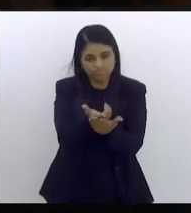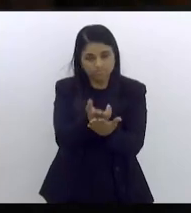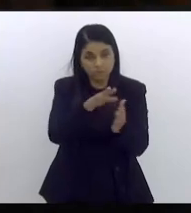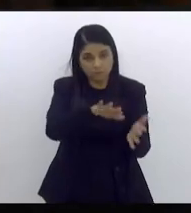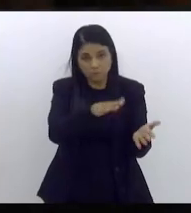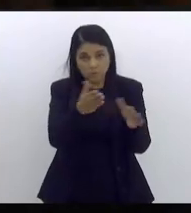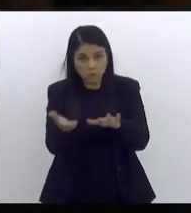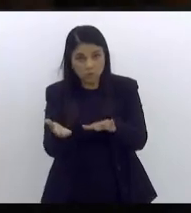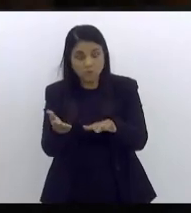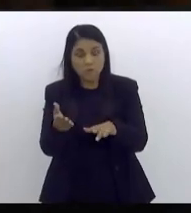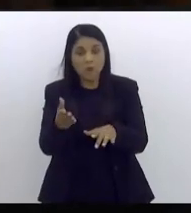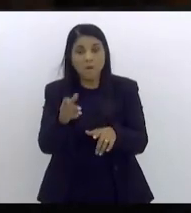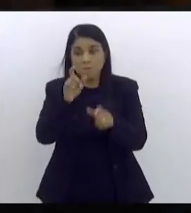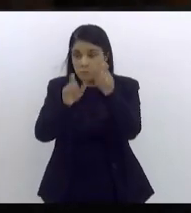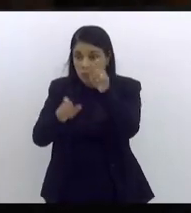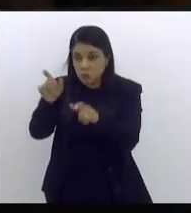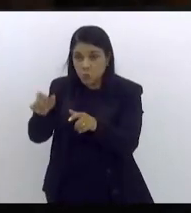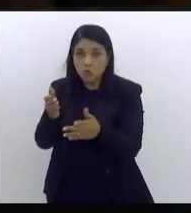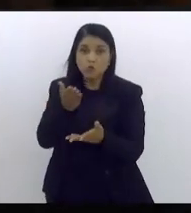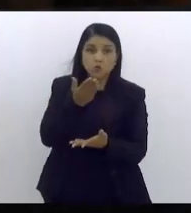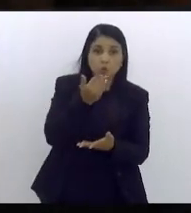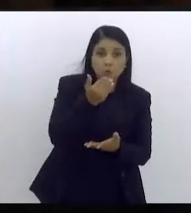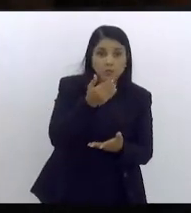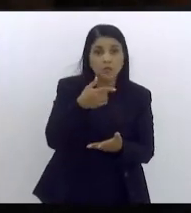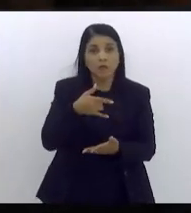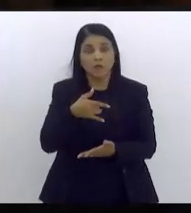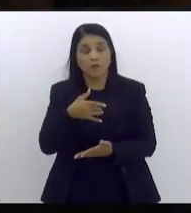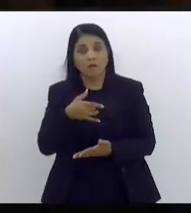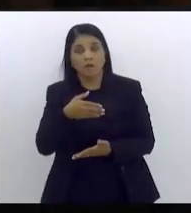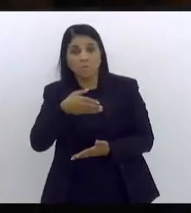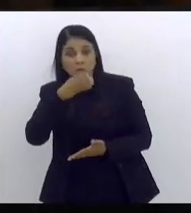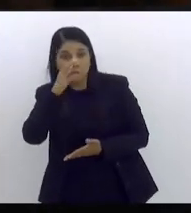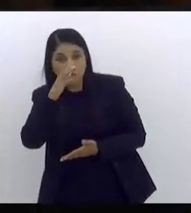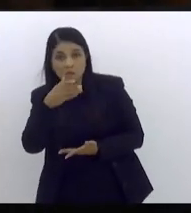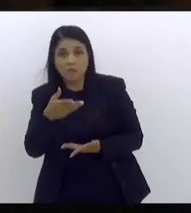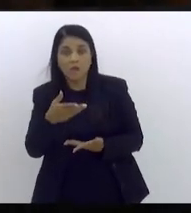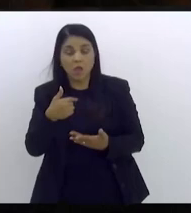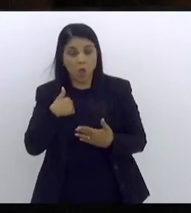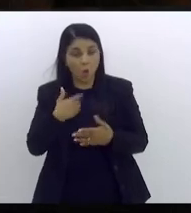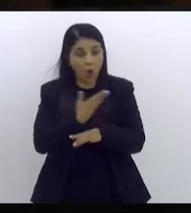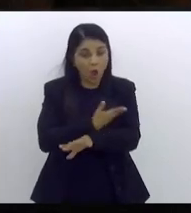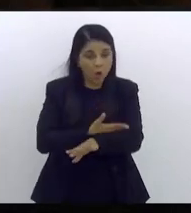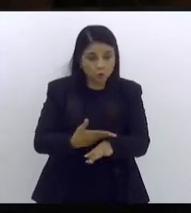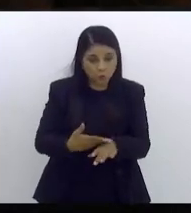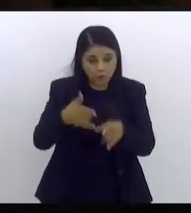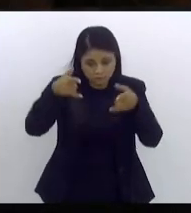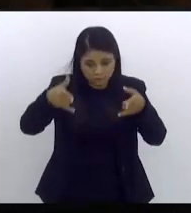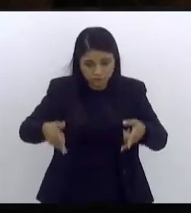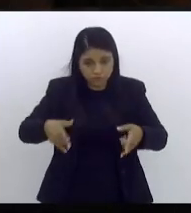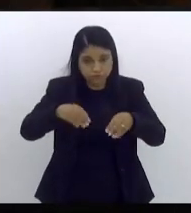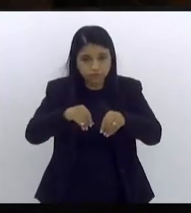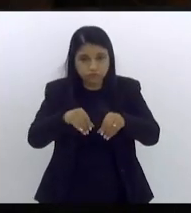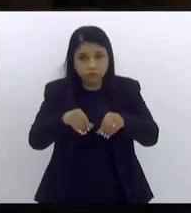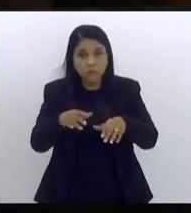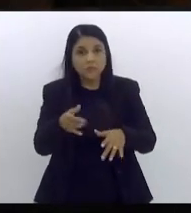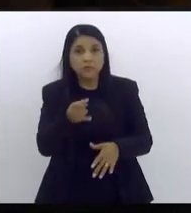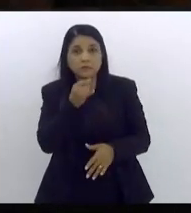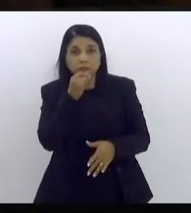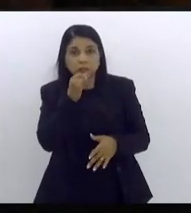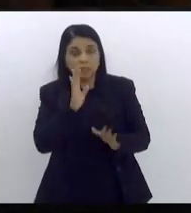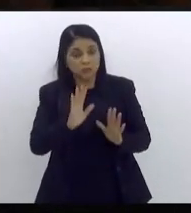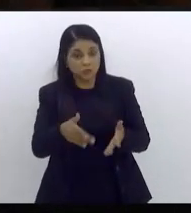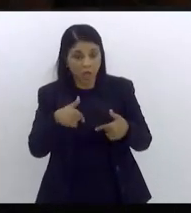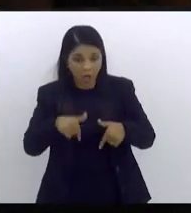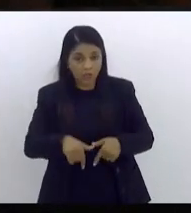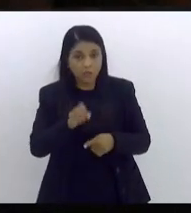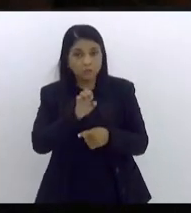bebia. Quando eu estou acostumado a um velório e reinar uma certa tristeza. Mas vi isso aqui no